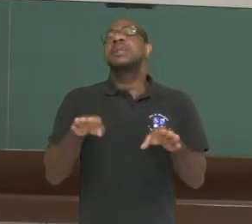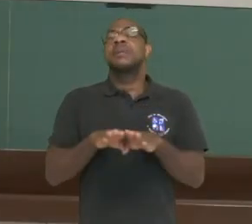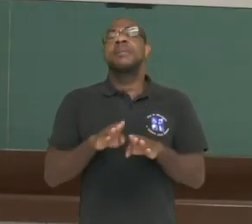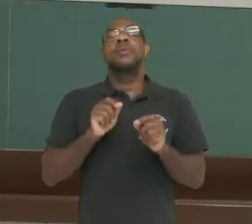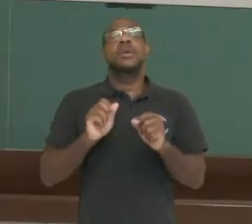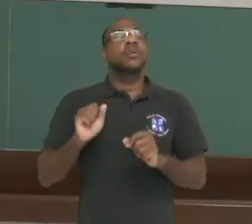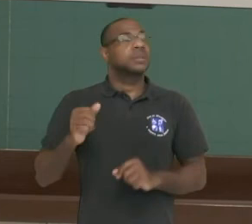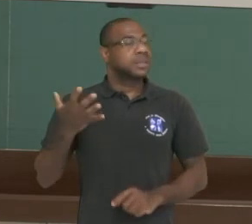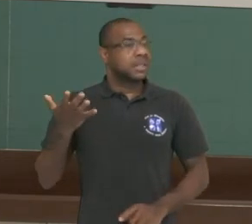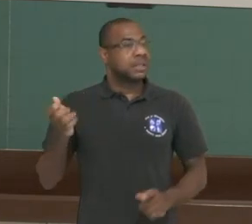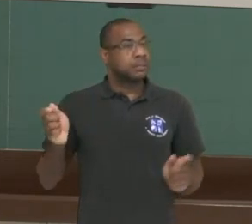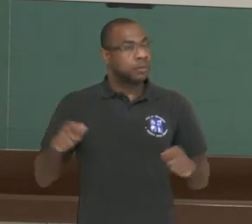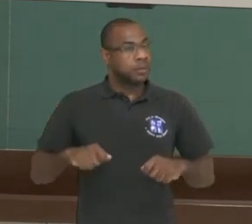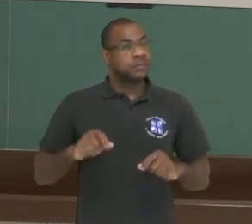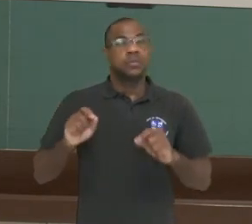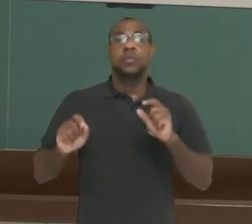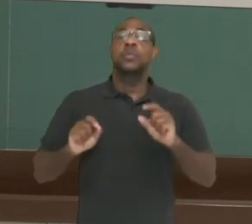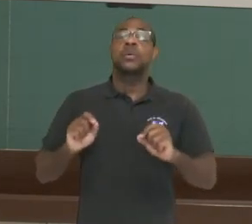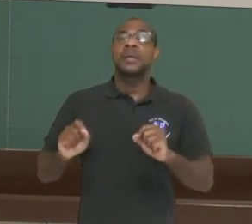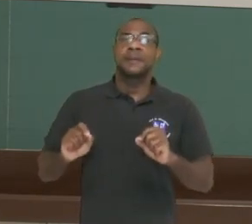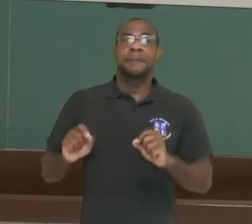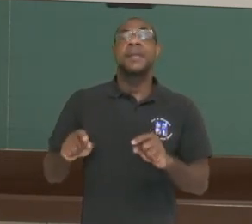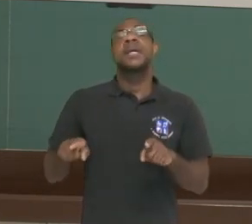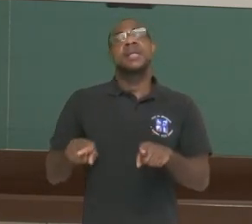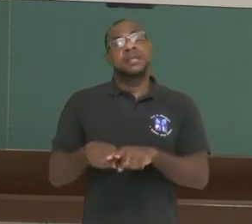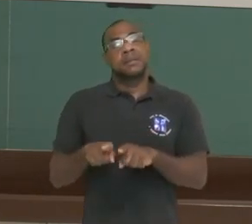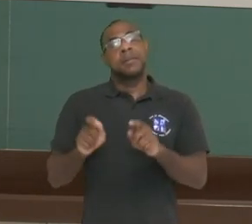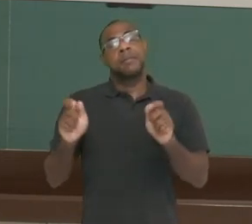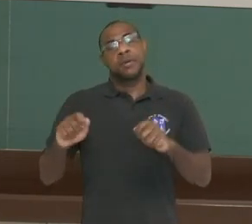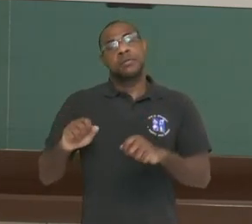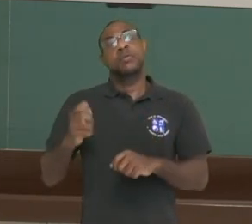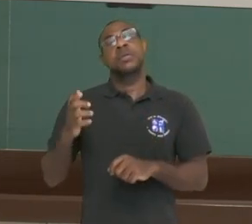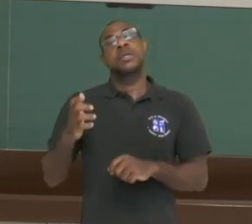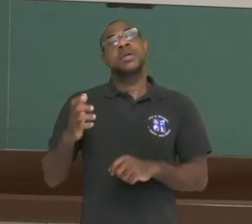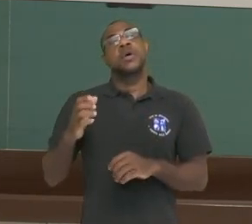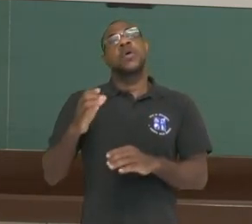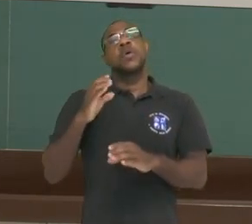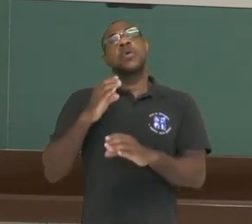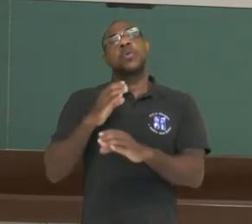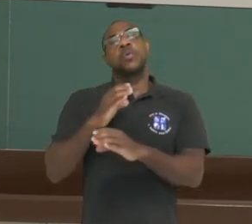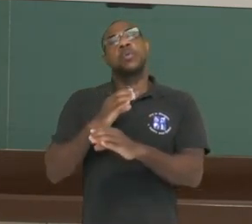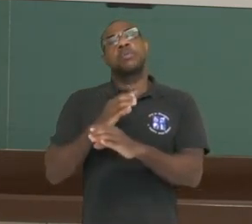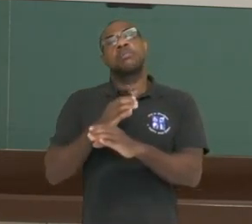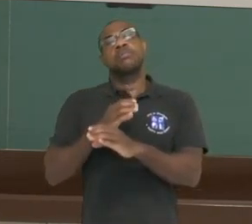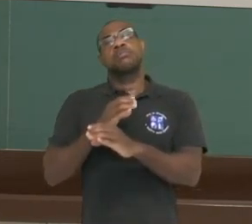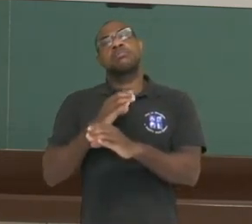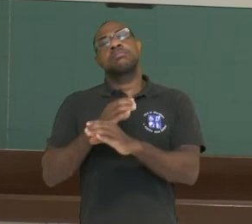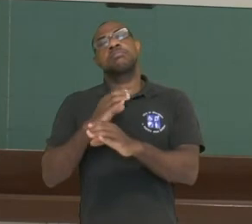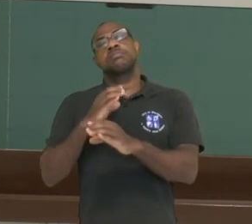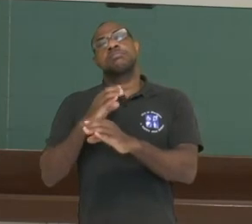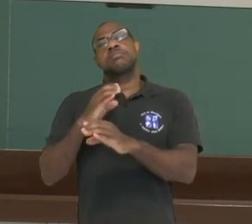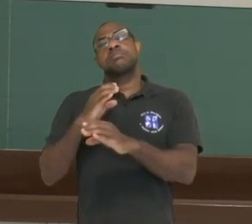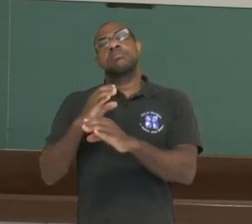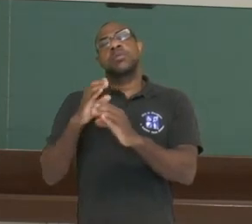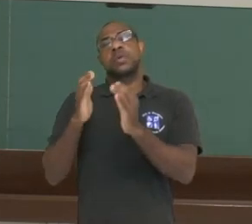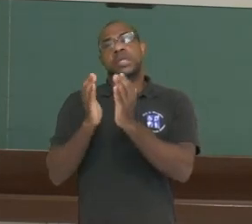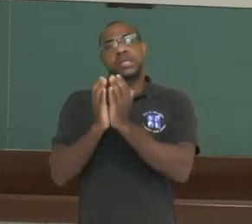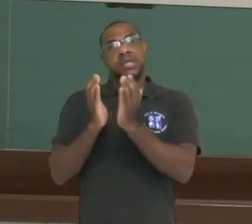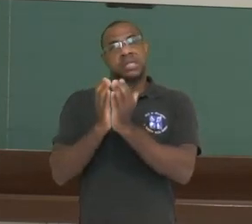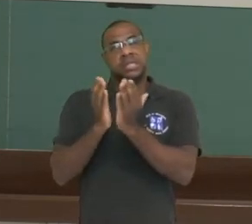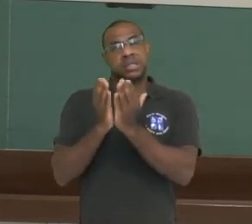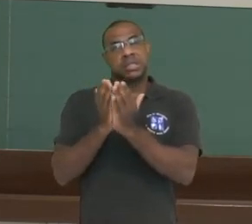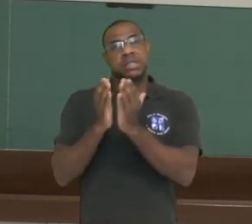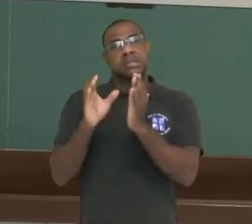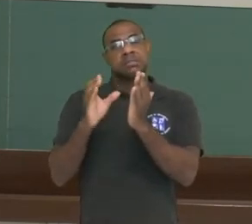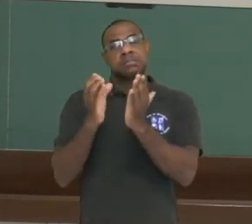também, não somente, mas também o cristianismo traz muitas transformações dentro do Império Romano. Como